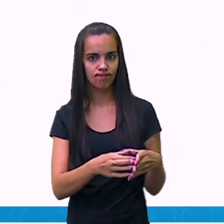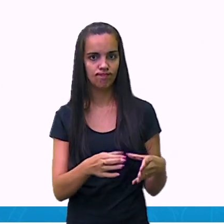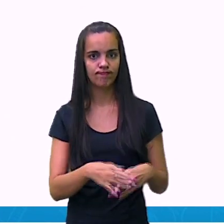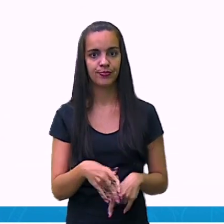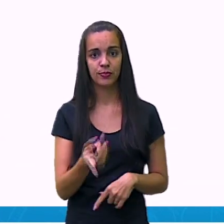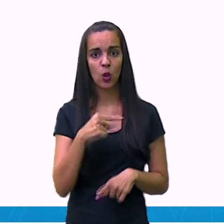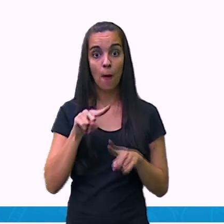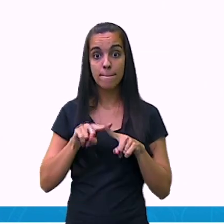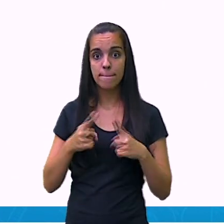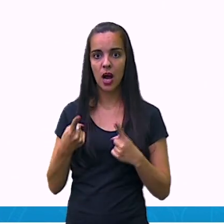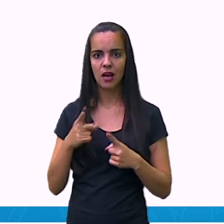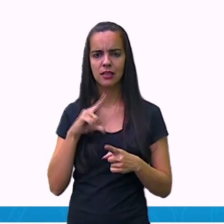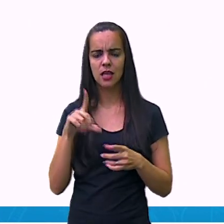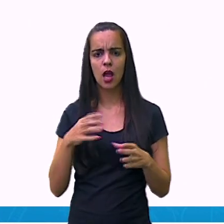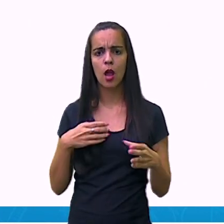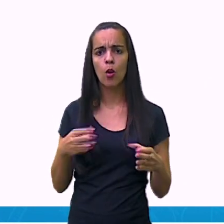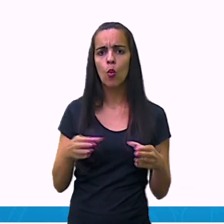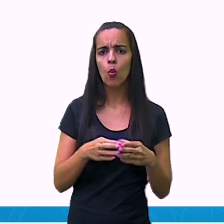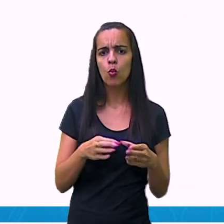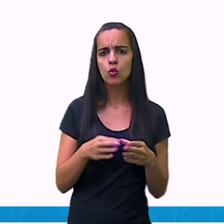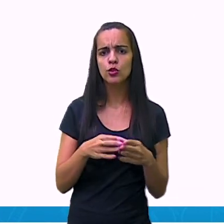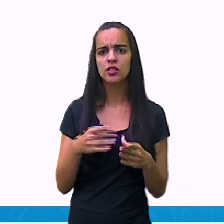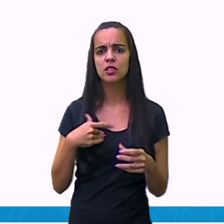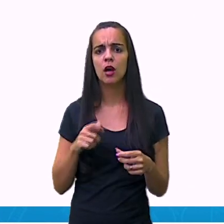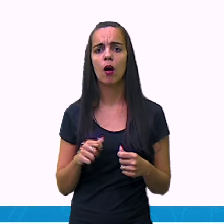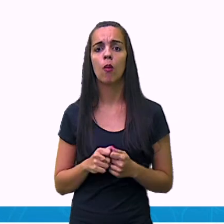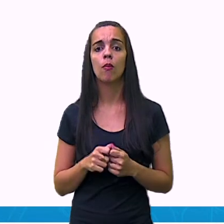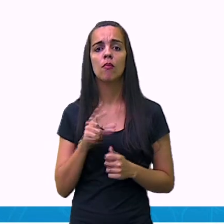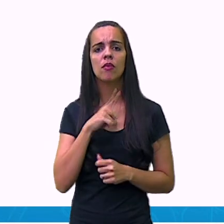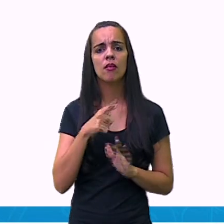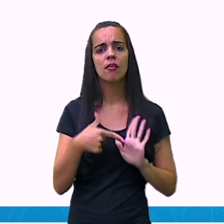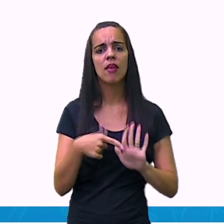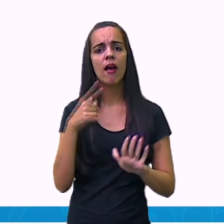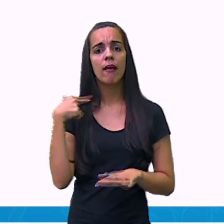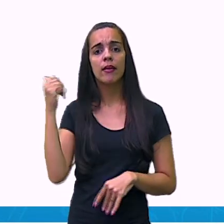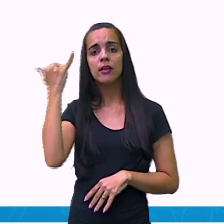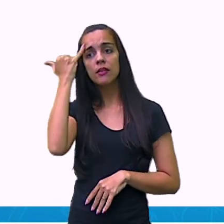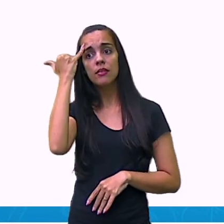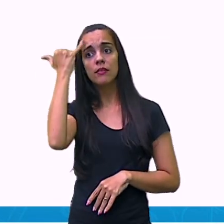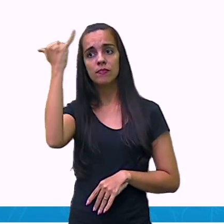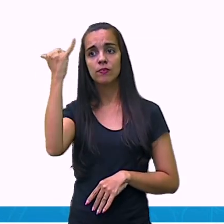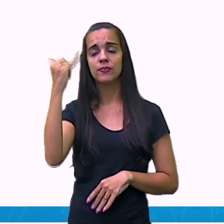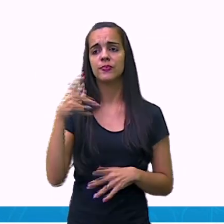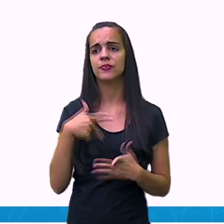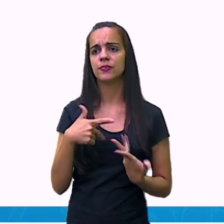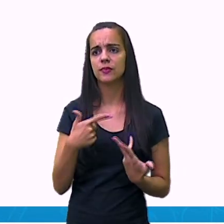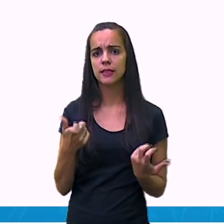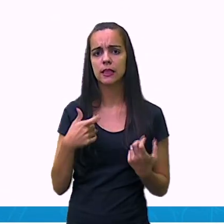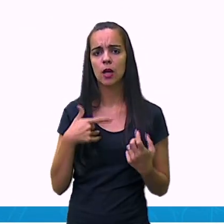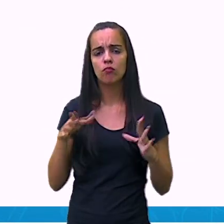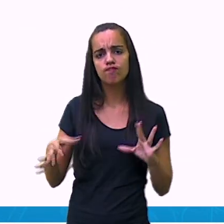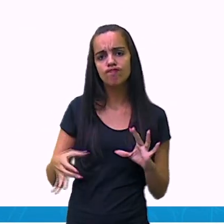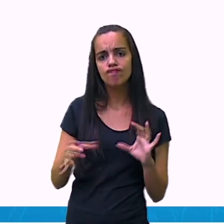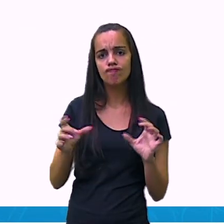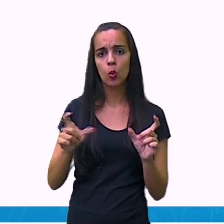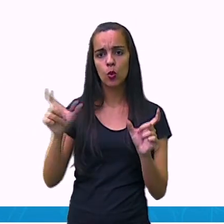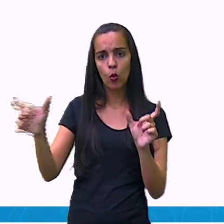sentido de intensidade. Mas é uma